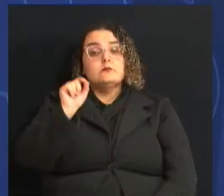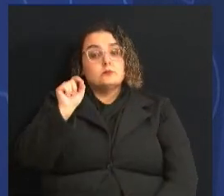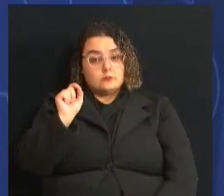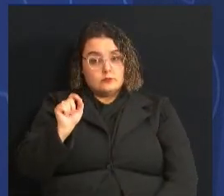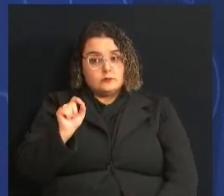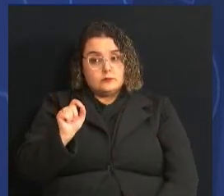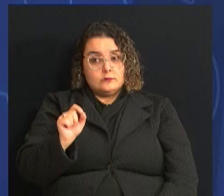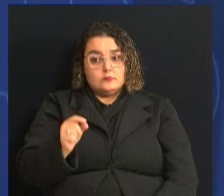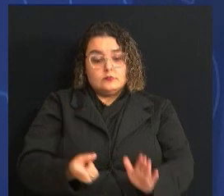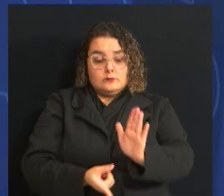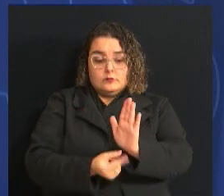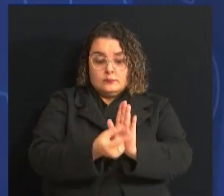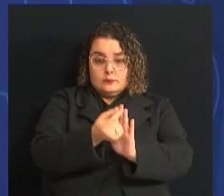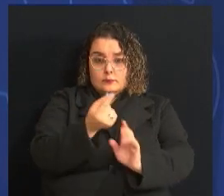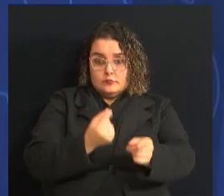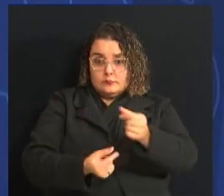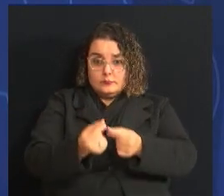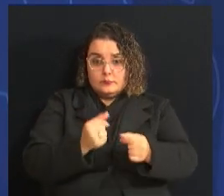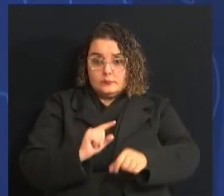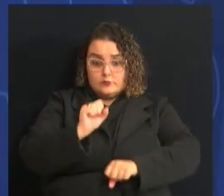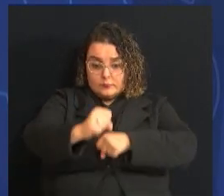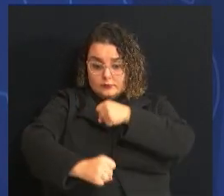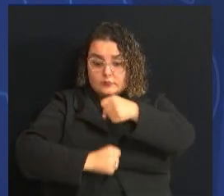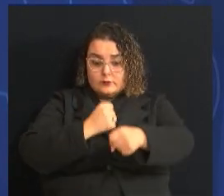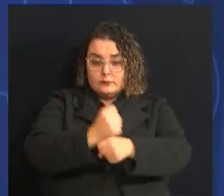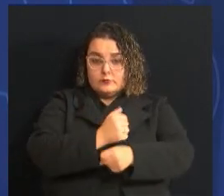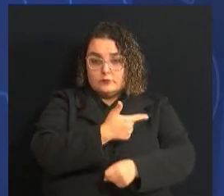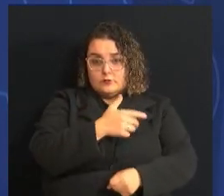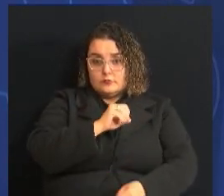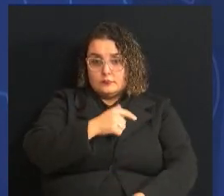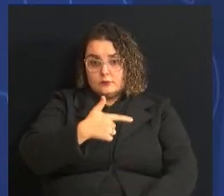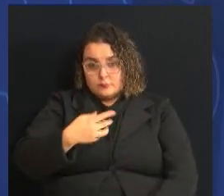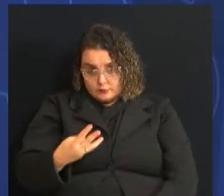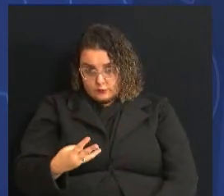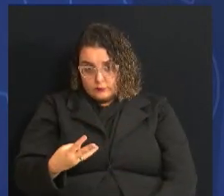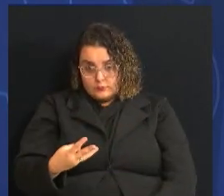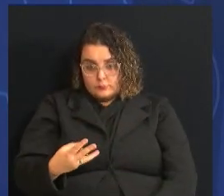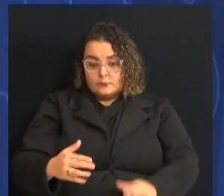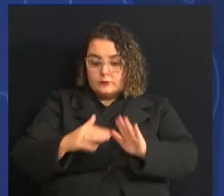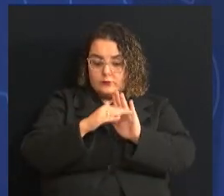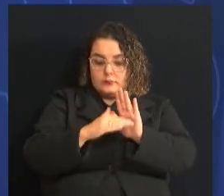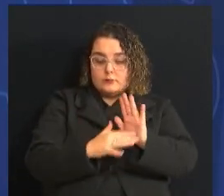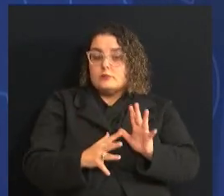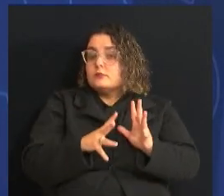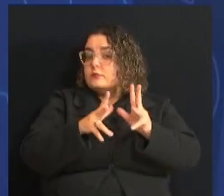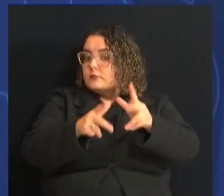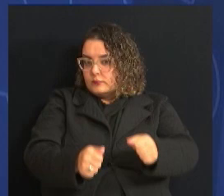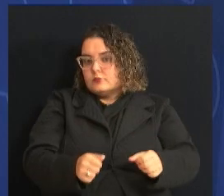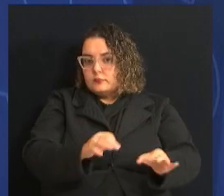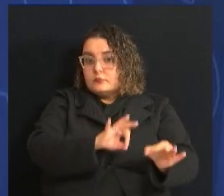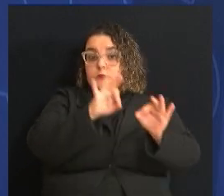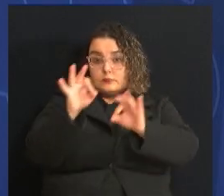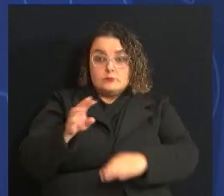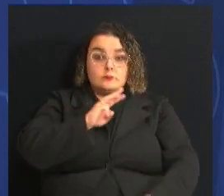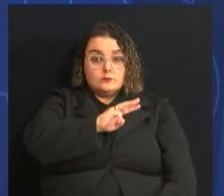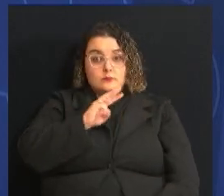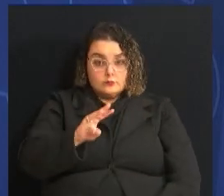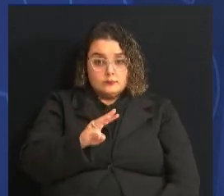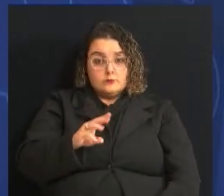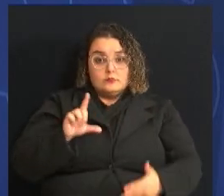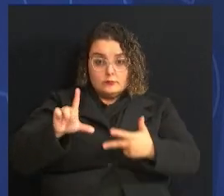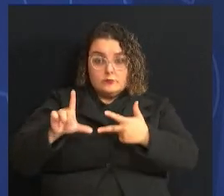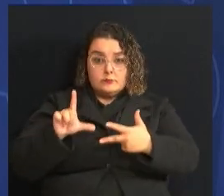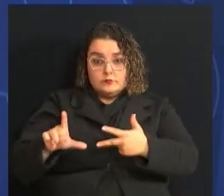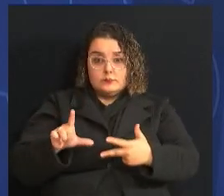diretrizes orçamentárias para o ano de 2023. A pauta completa você confere no site do Legislativo,